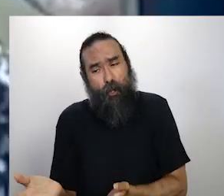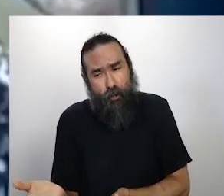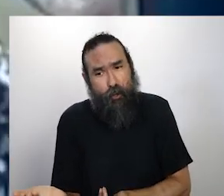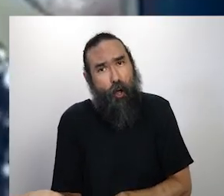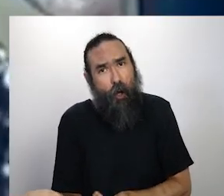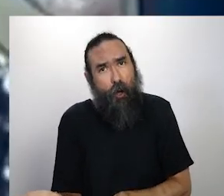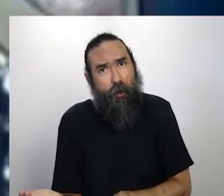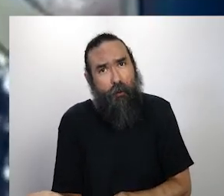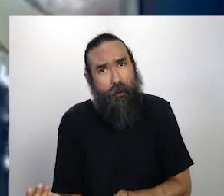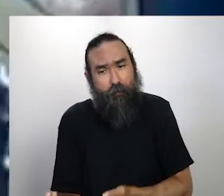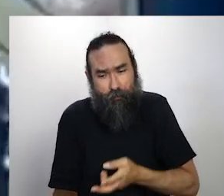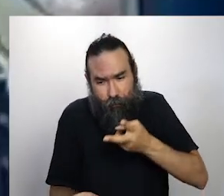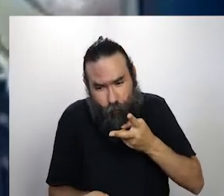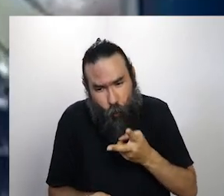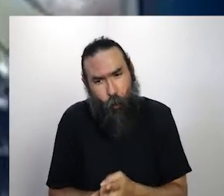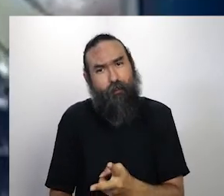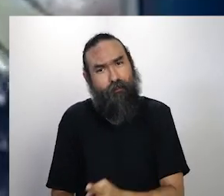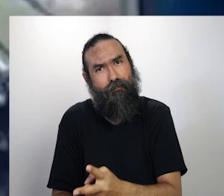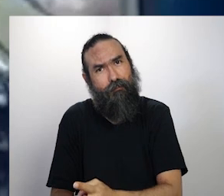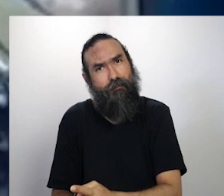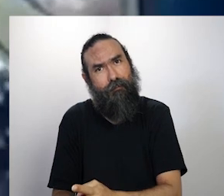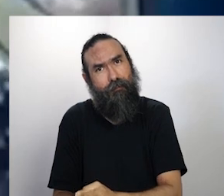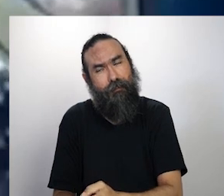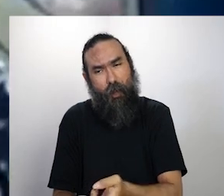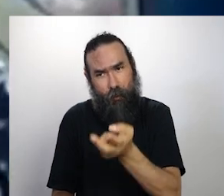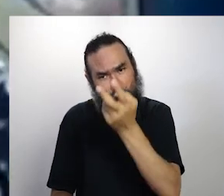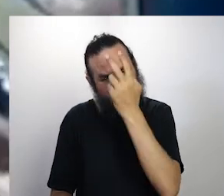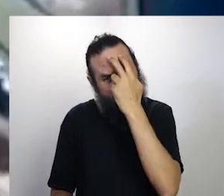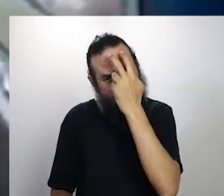os protagonistas, porque são receptáculos